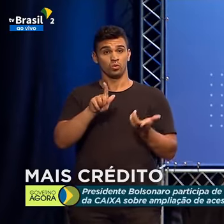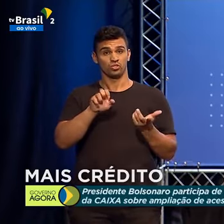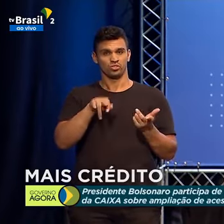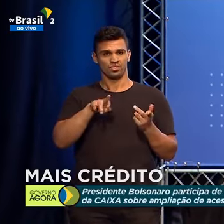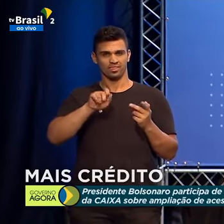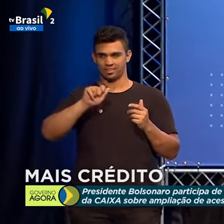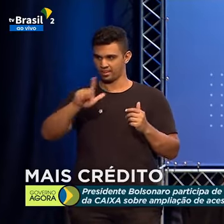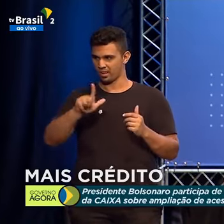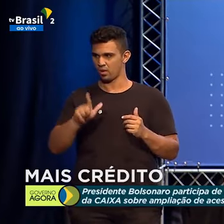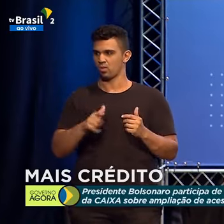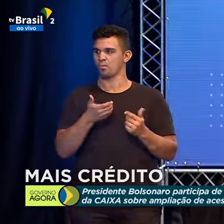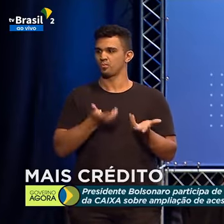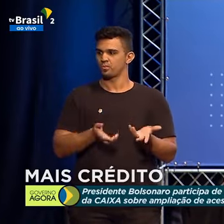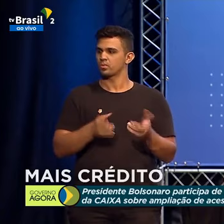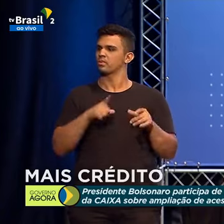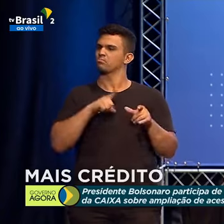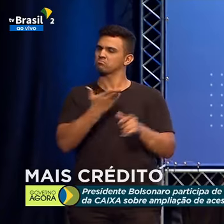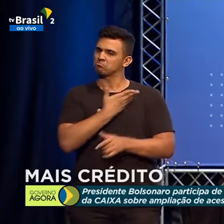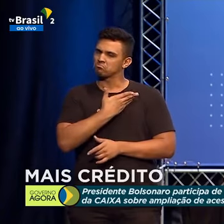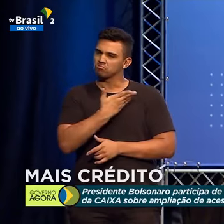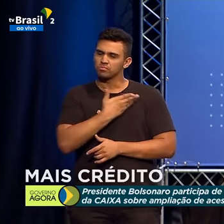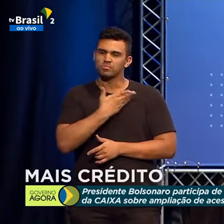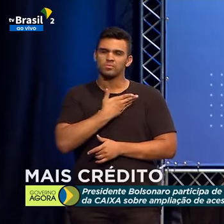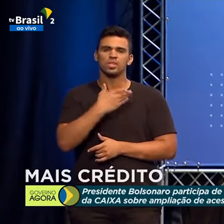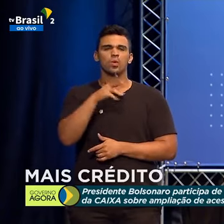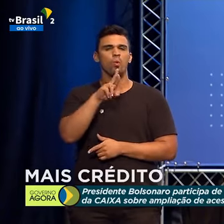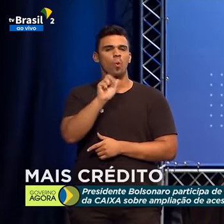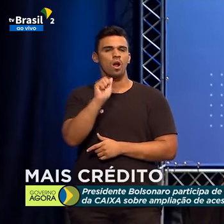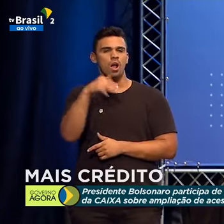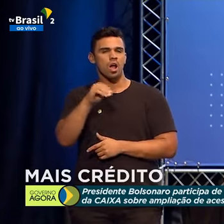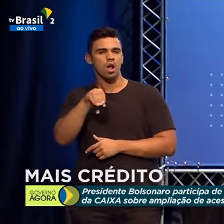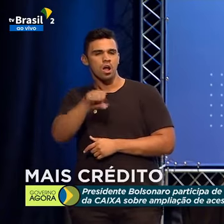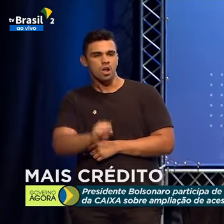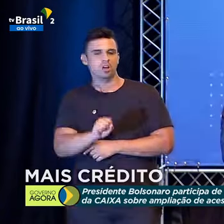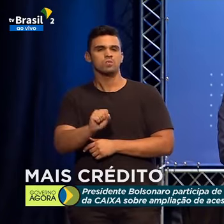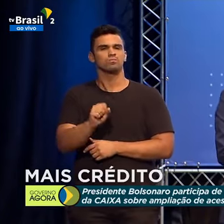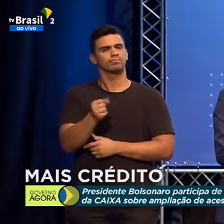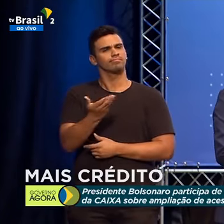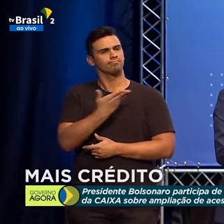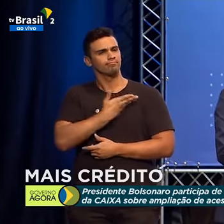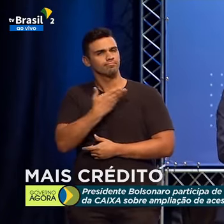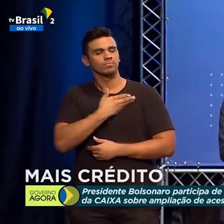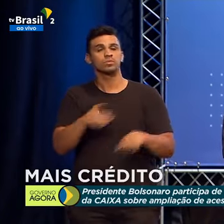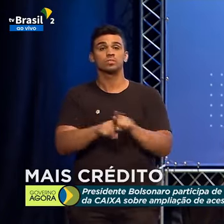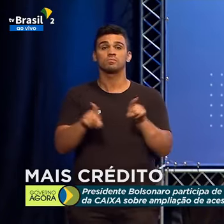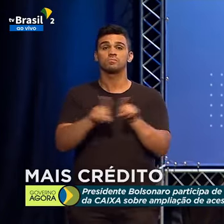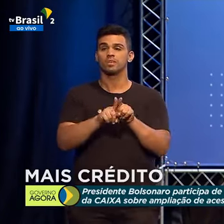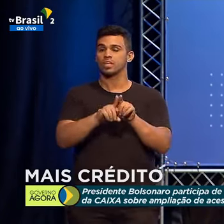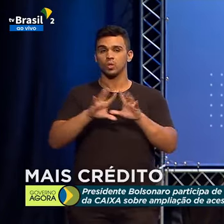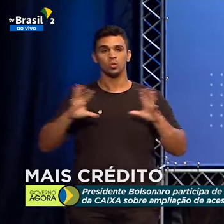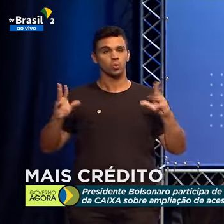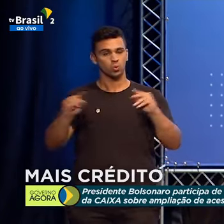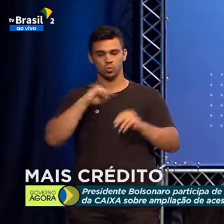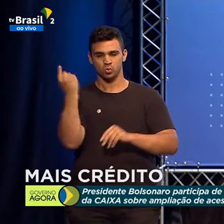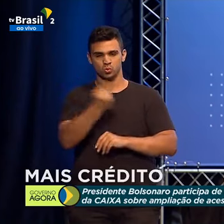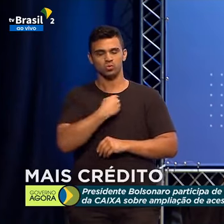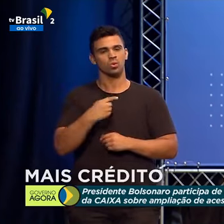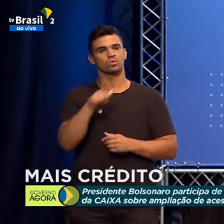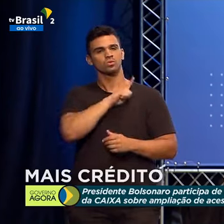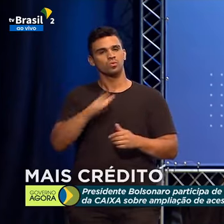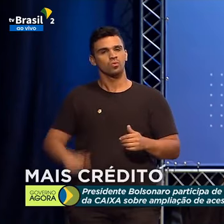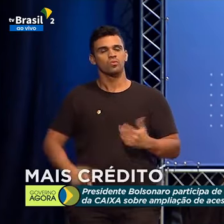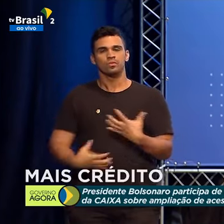Floriano, um grande amigo, o general Ramos também, outro grande amigo, todos nós aqui no governo, de uma